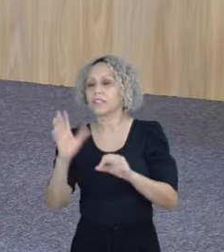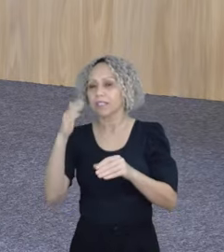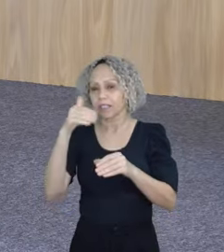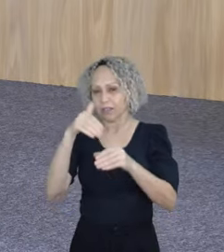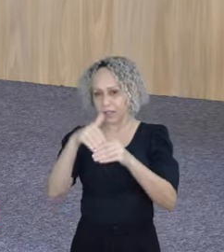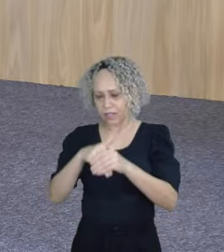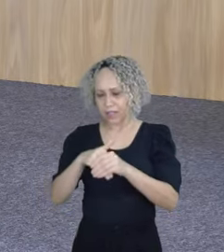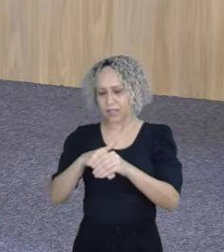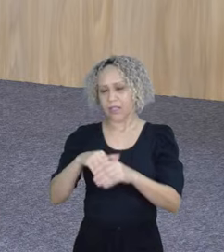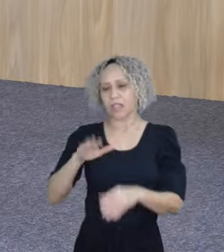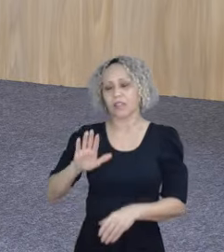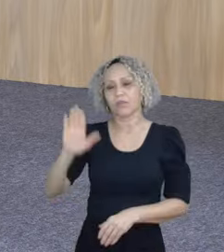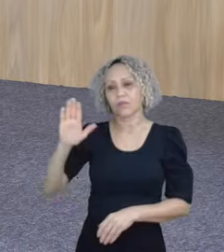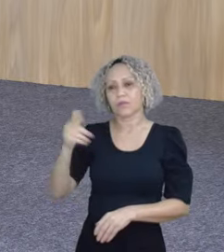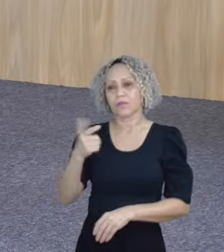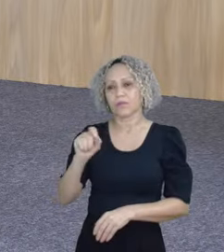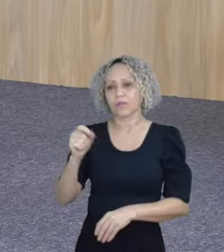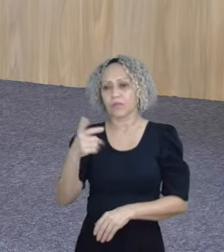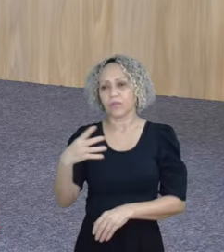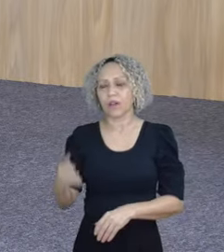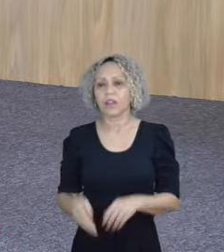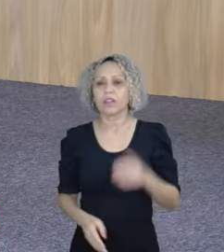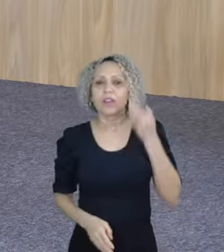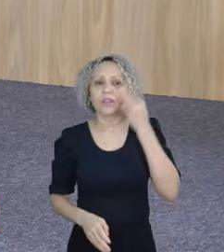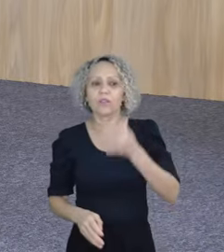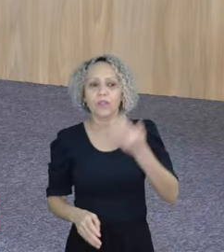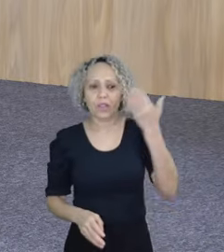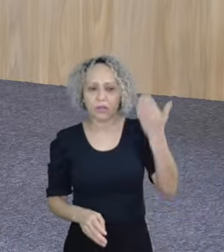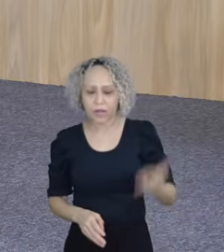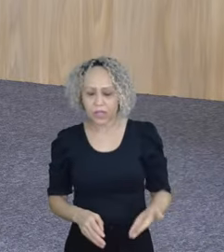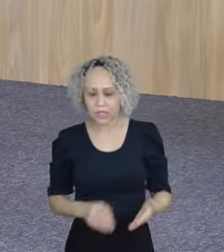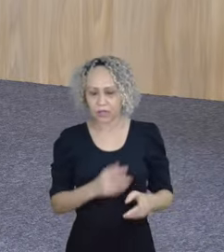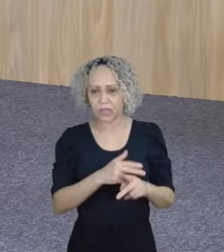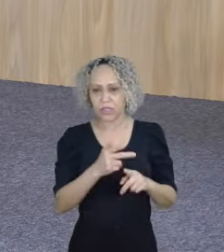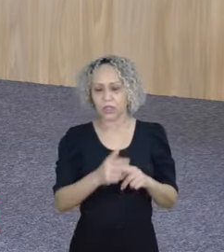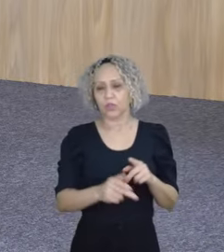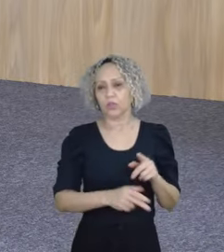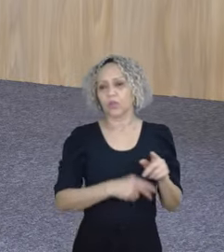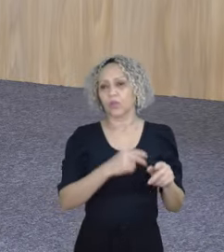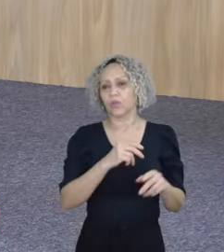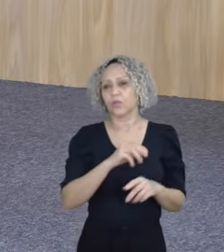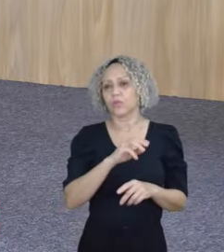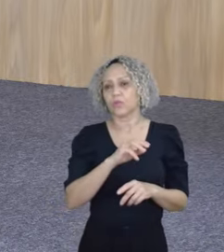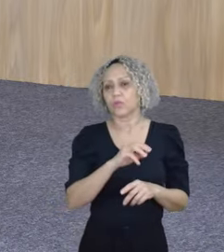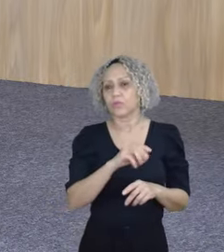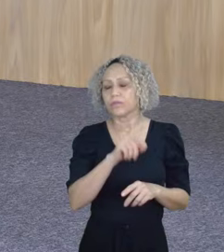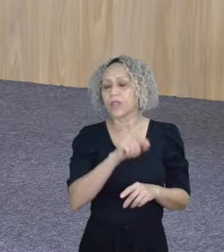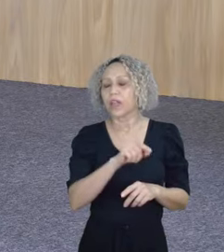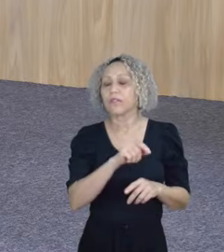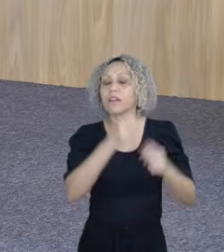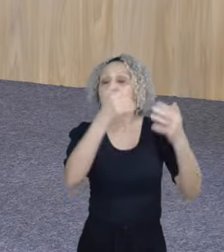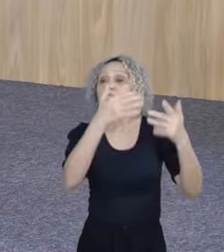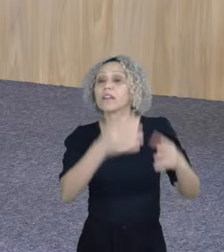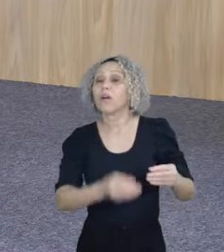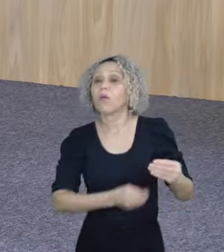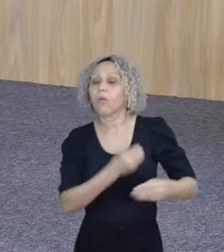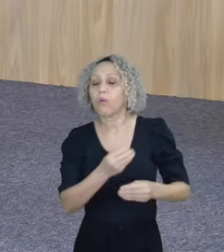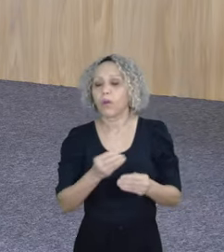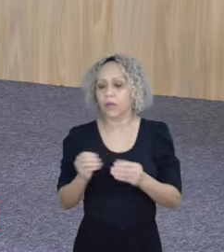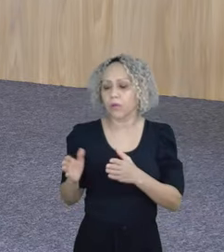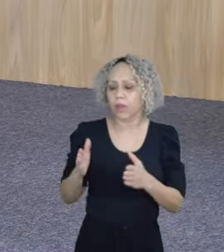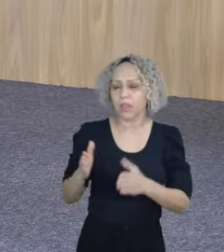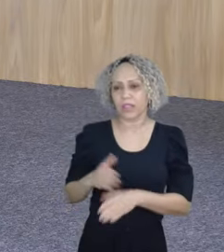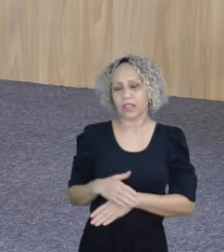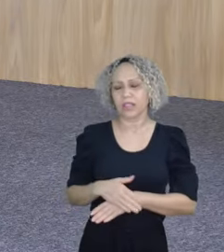2024. E o Fernando Brasil, editor do portal de notícias do PT, vai comentar os recentes ataques, né, de Elon Musk e